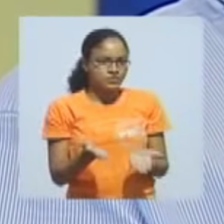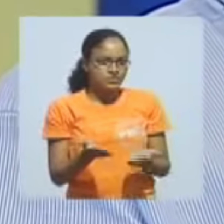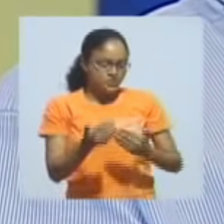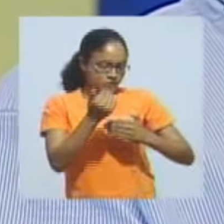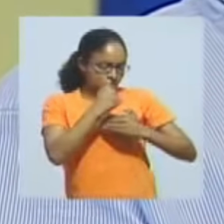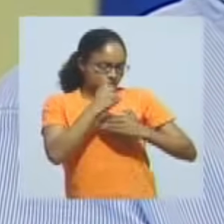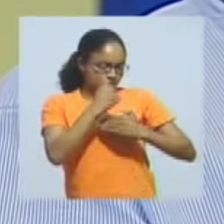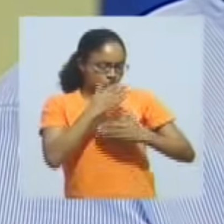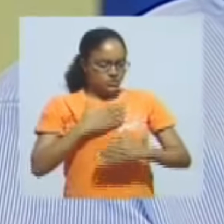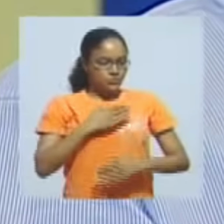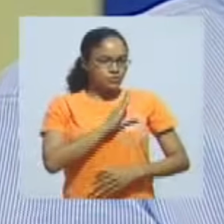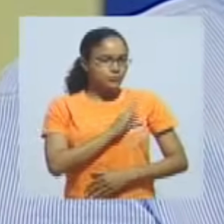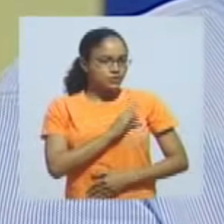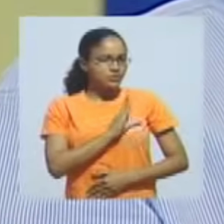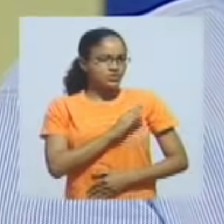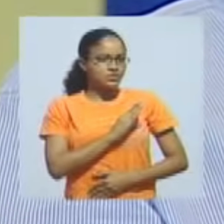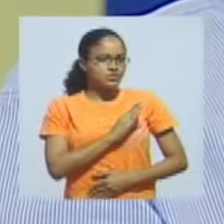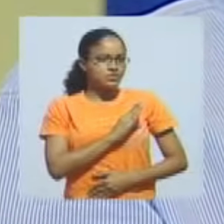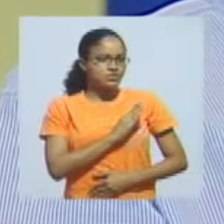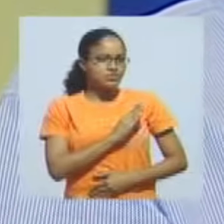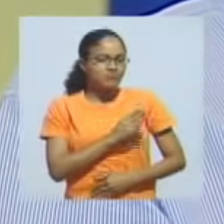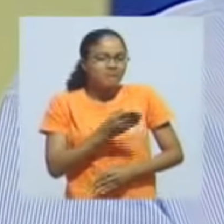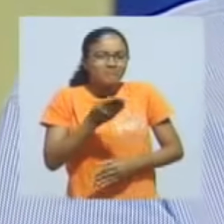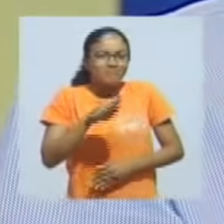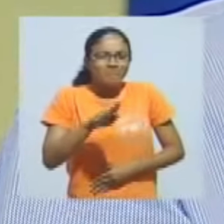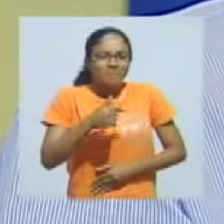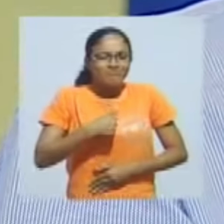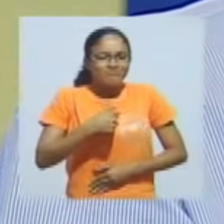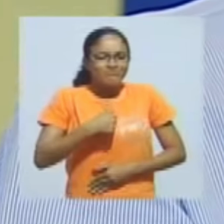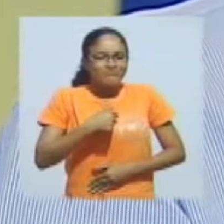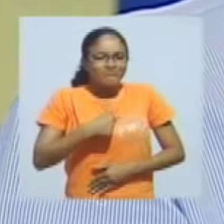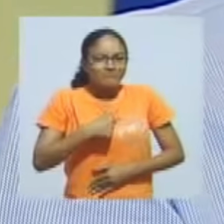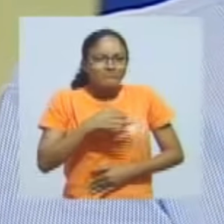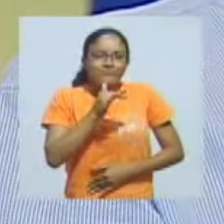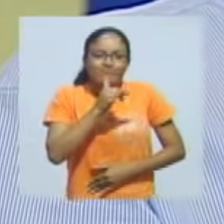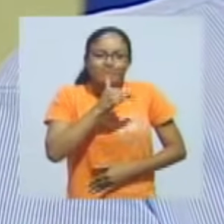coração quando eu fiquei angustiado